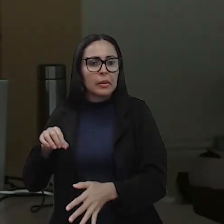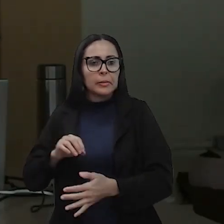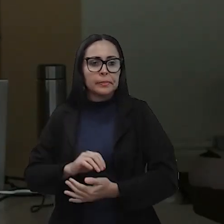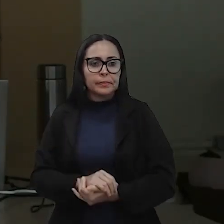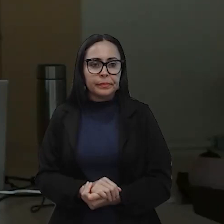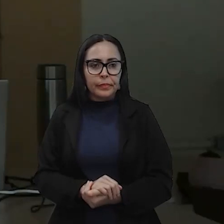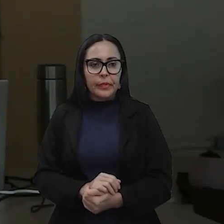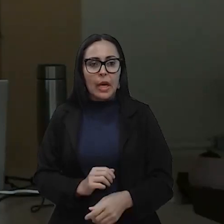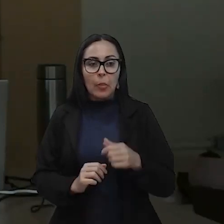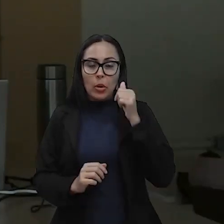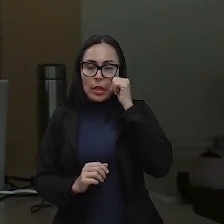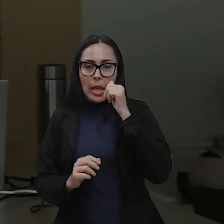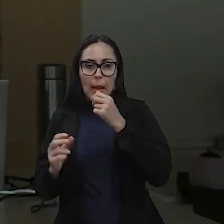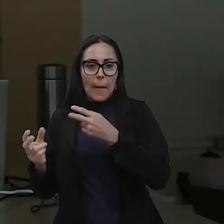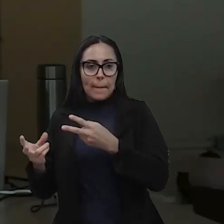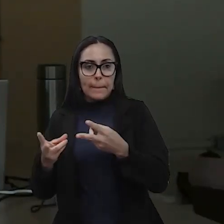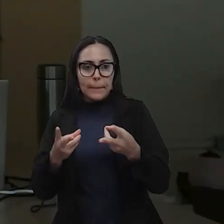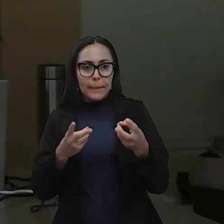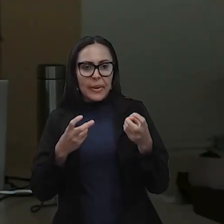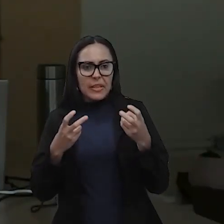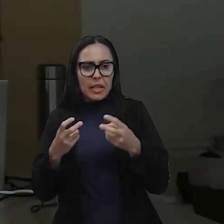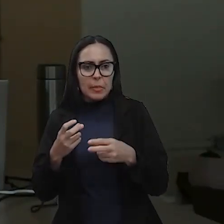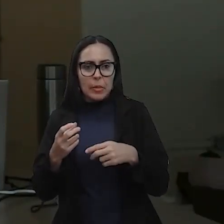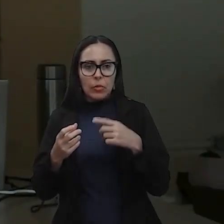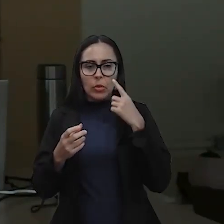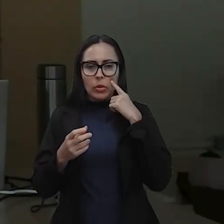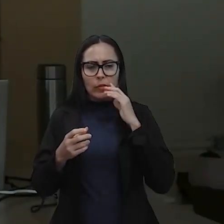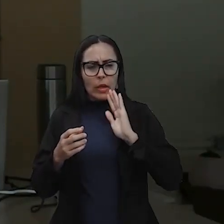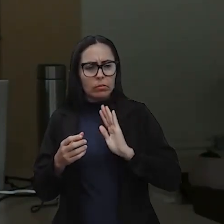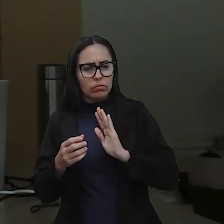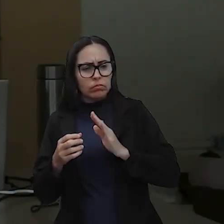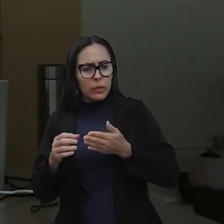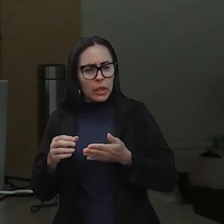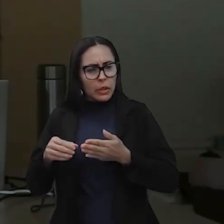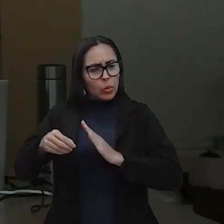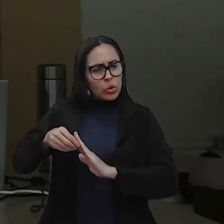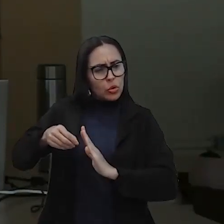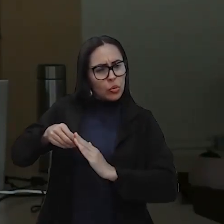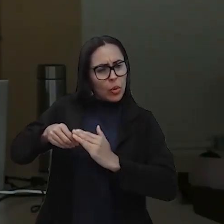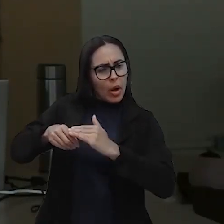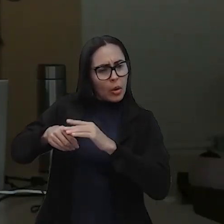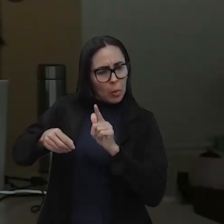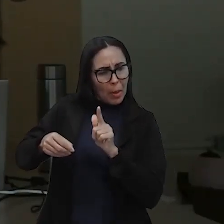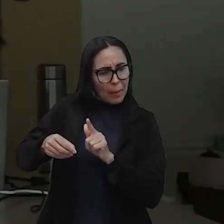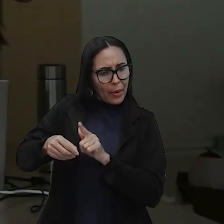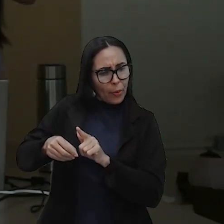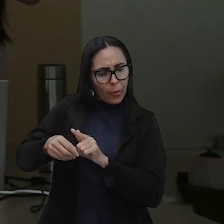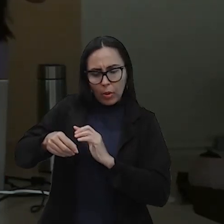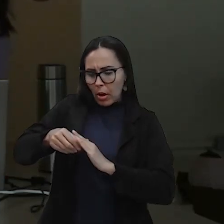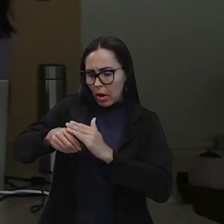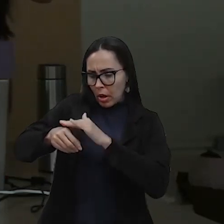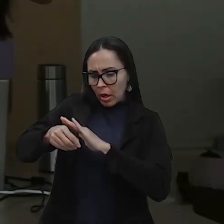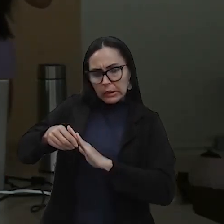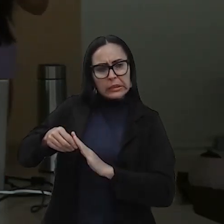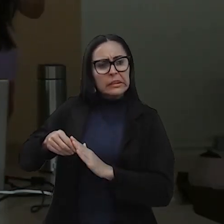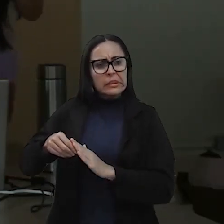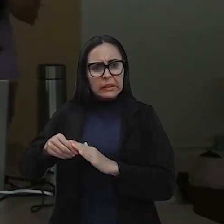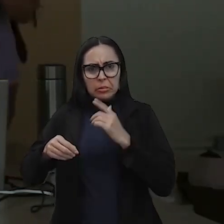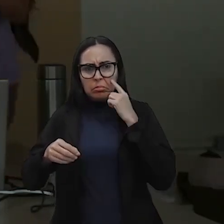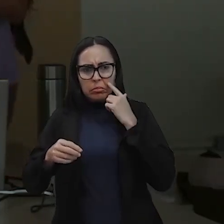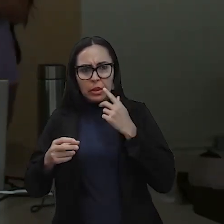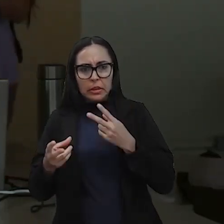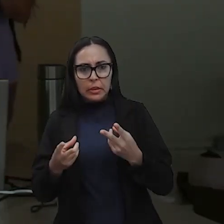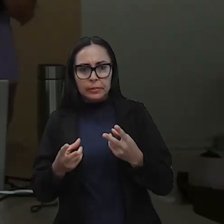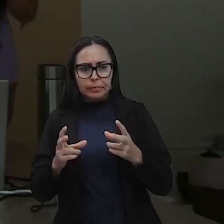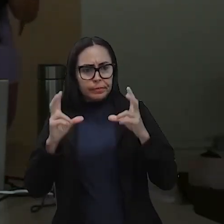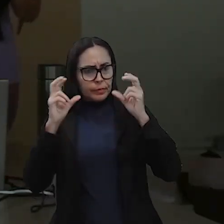momento de quando vai se secar, enxugar, percebe que aquela secreção saiu. É um sinal de alerta para câncer? Não. Se tiver dentro